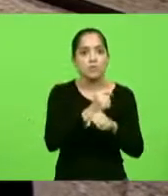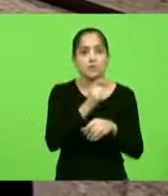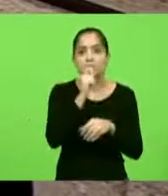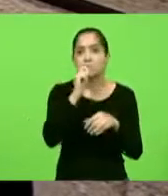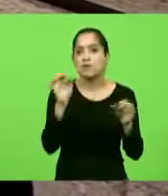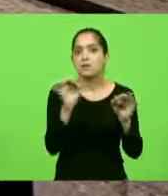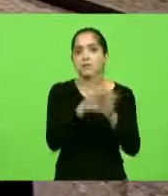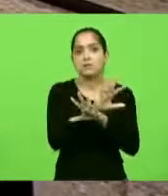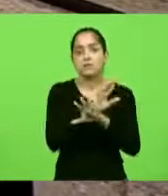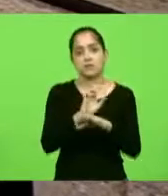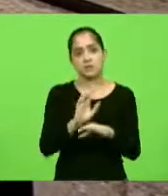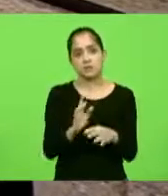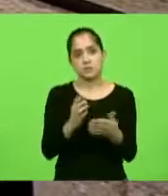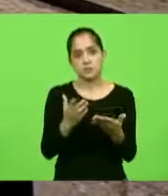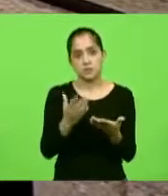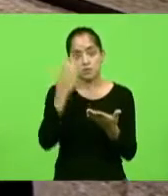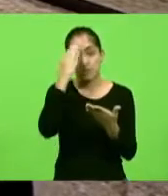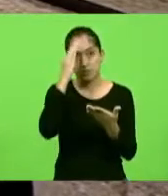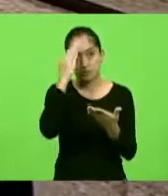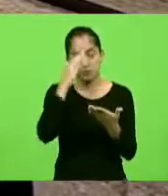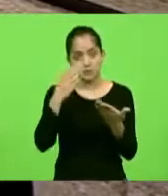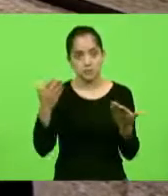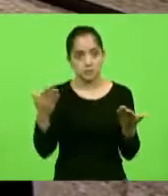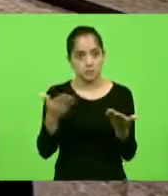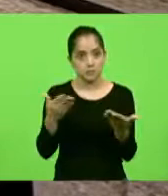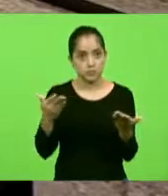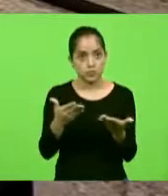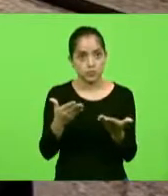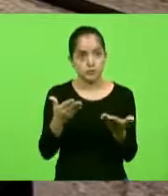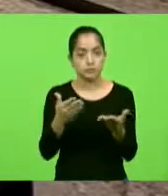Então, eu entendo, senhor presidente, que hoje nós estamos aqui